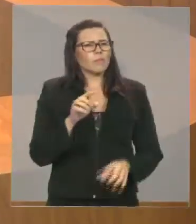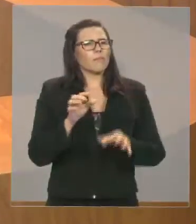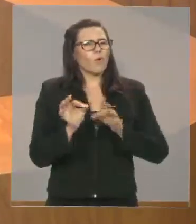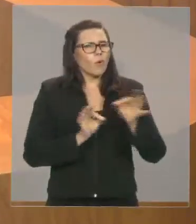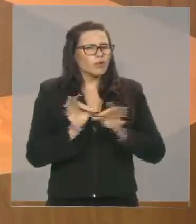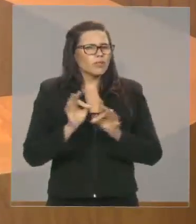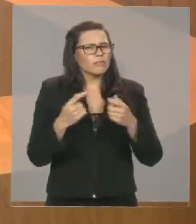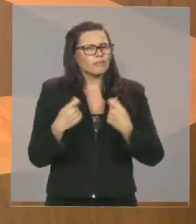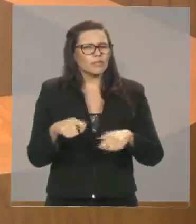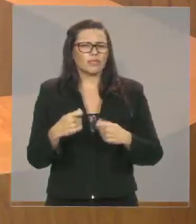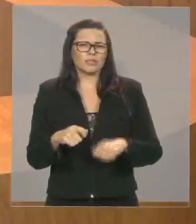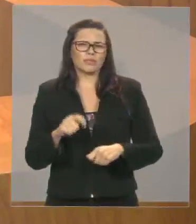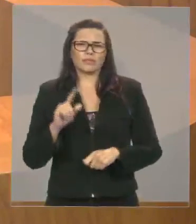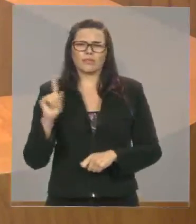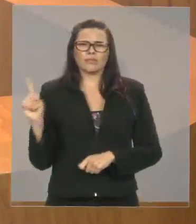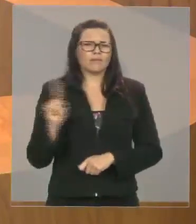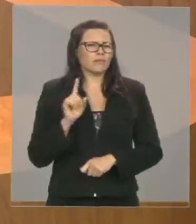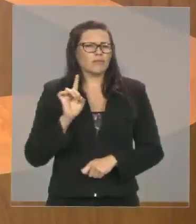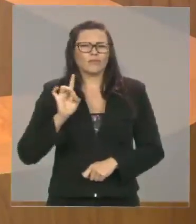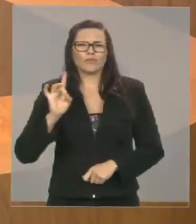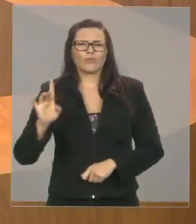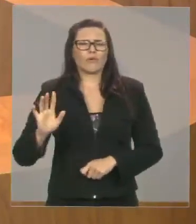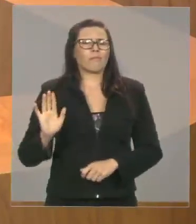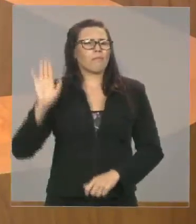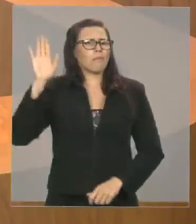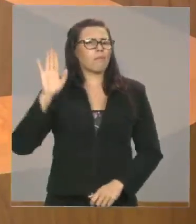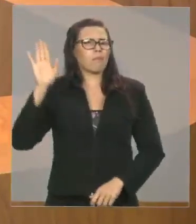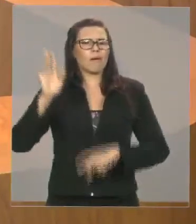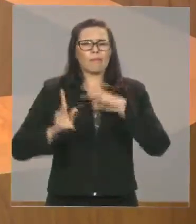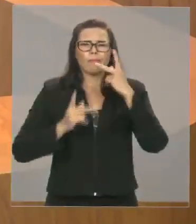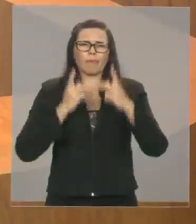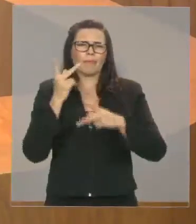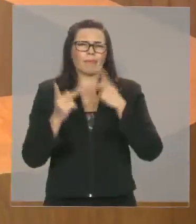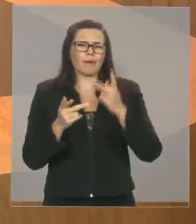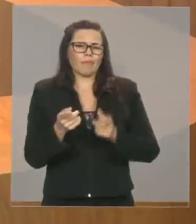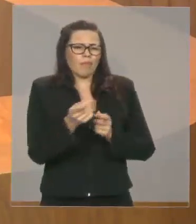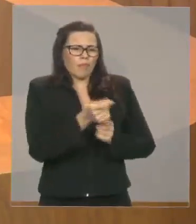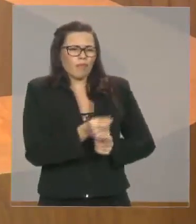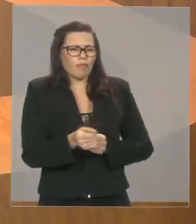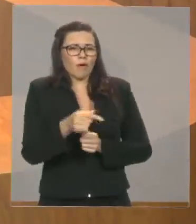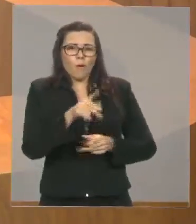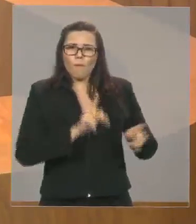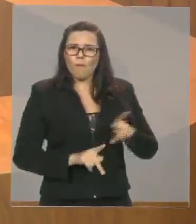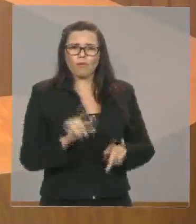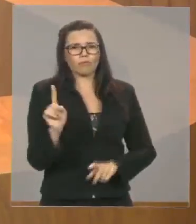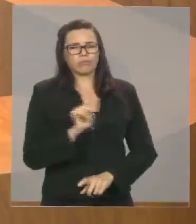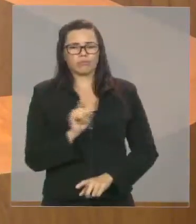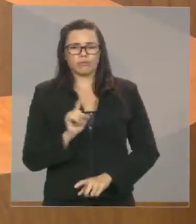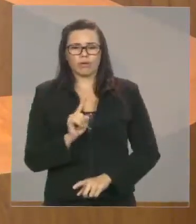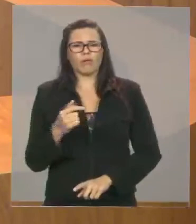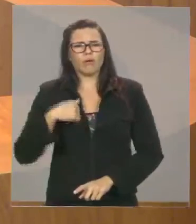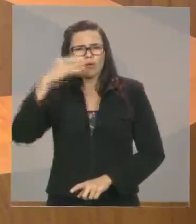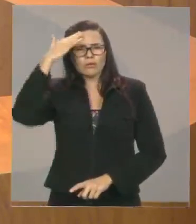uma questão eleitoral. Tenho confiança que o governador fará sim na nossa região e em várias